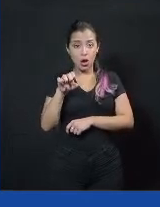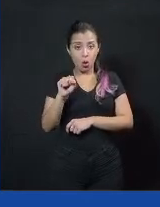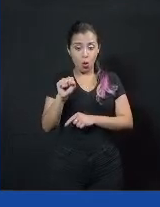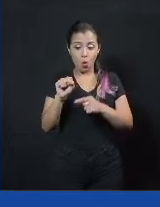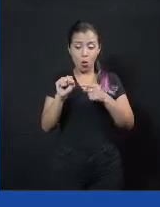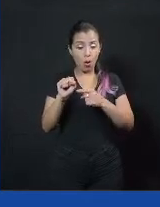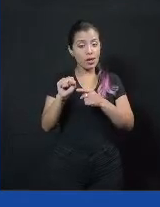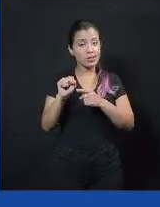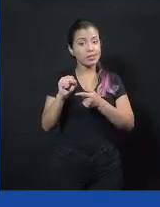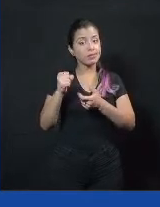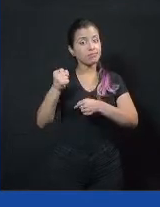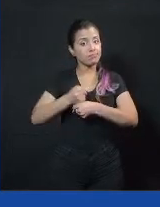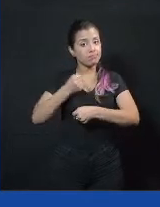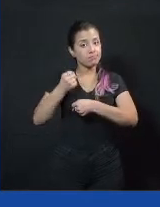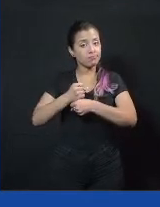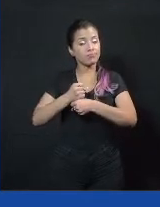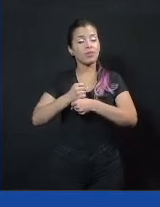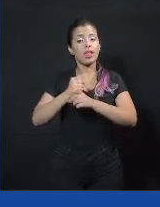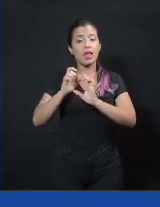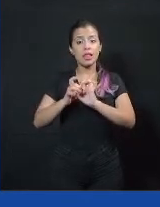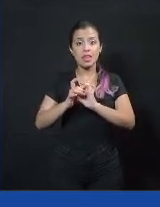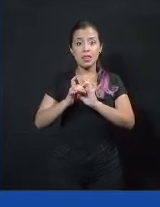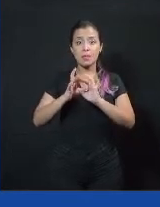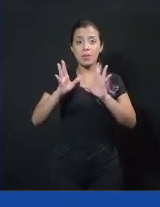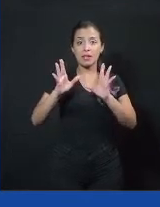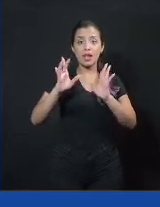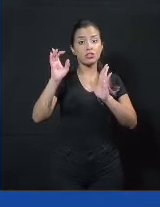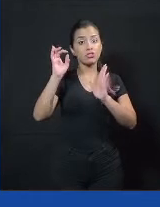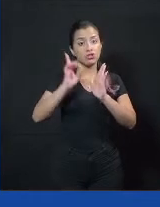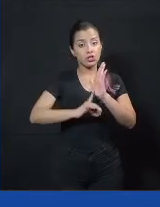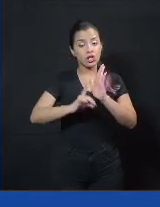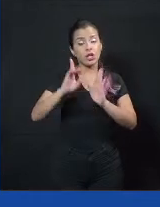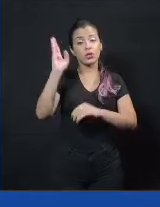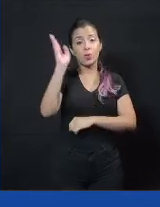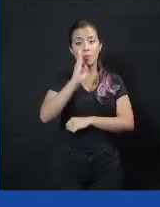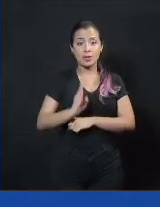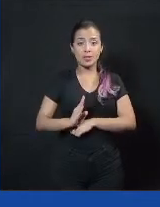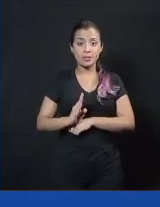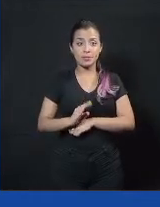nossa liberdade e direitos políticos no Brasil. Portanto, depois de